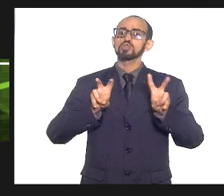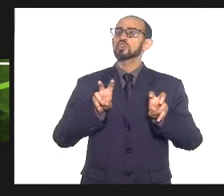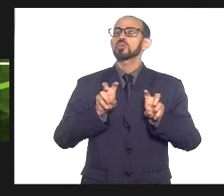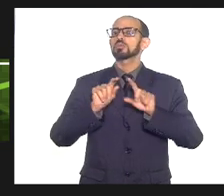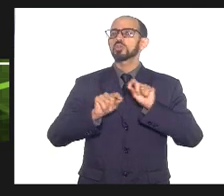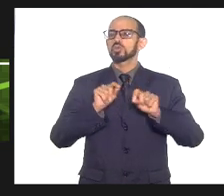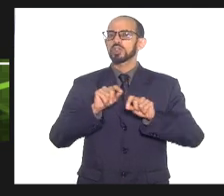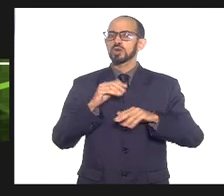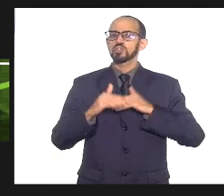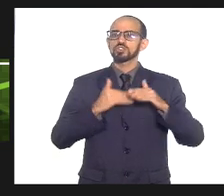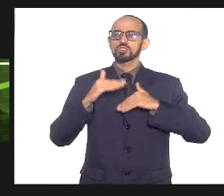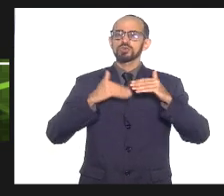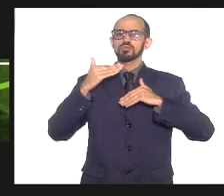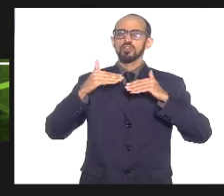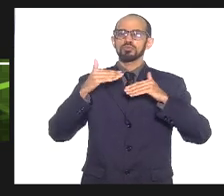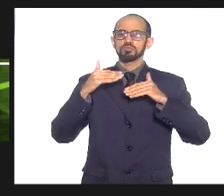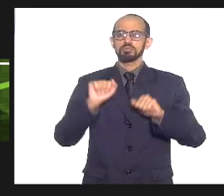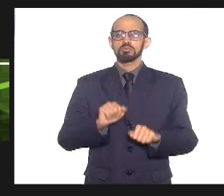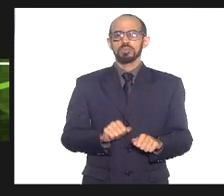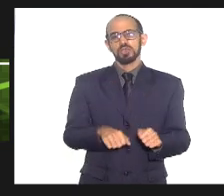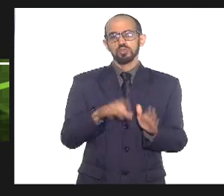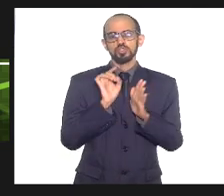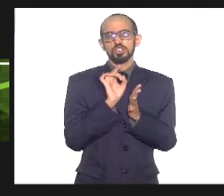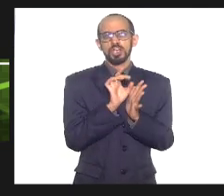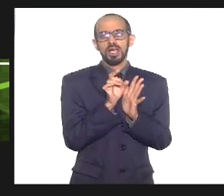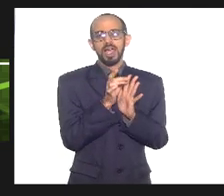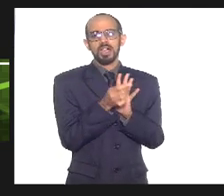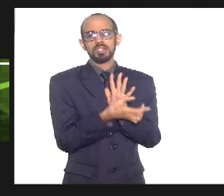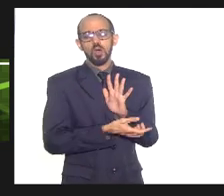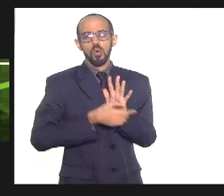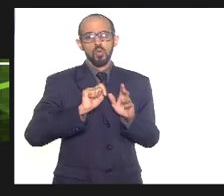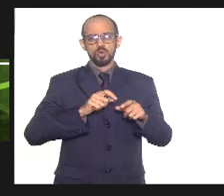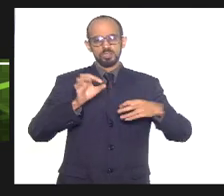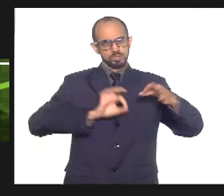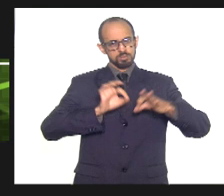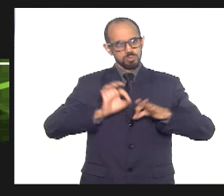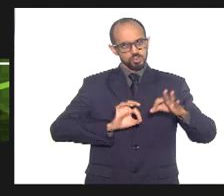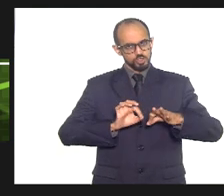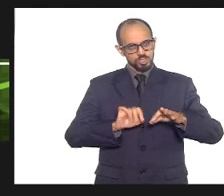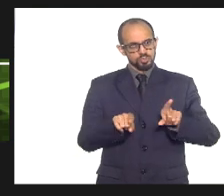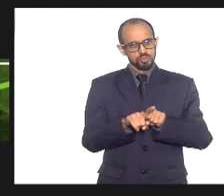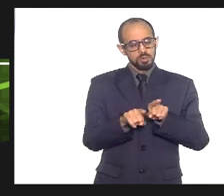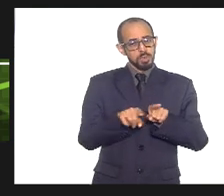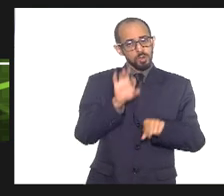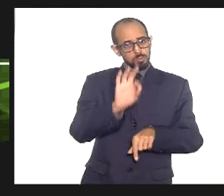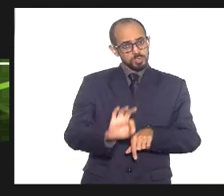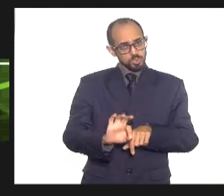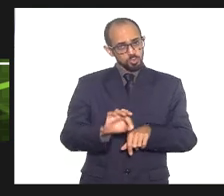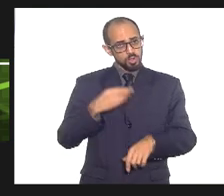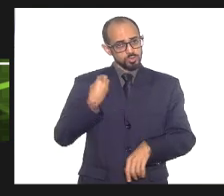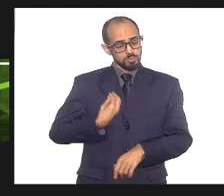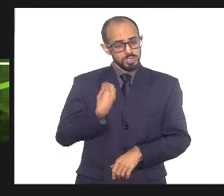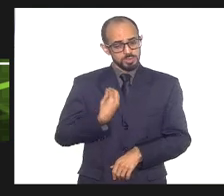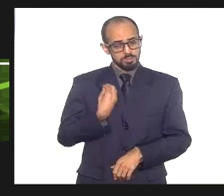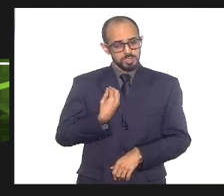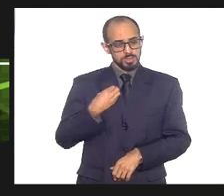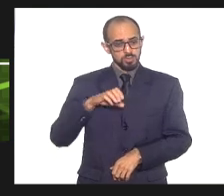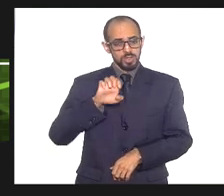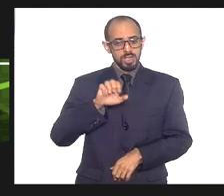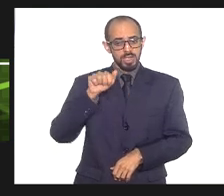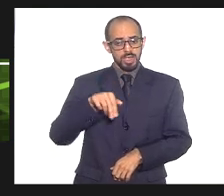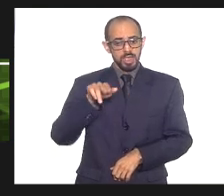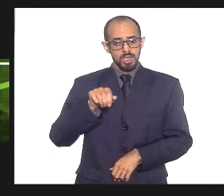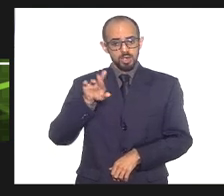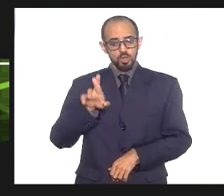estágio de desenvolvimento, etapa de desenvolvimento de cada um desses ativos, e o percentual de participação da Equinor do Brasil em cada um